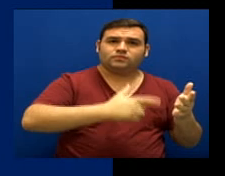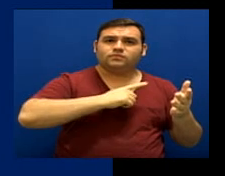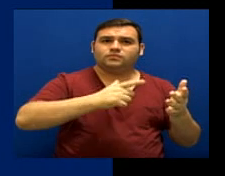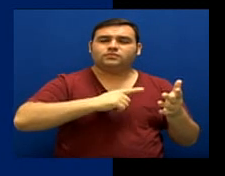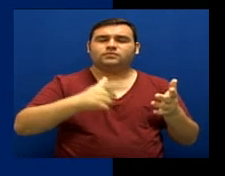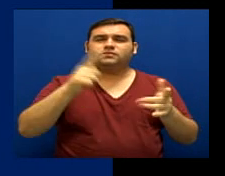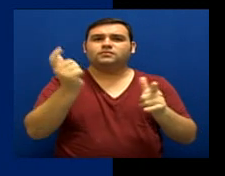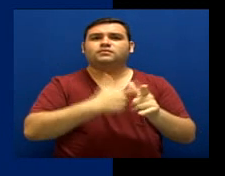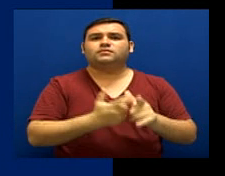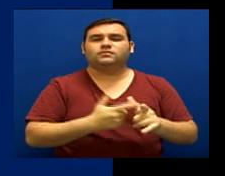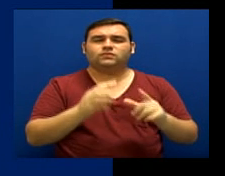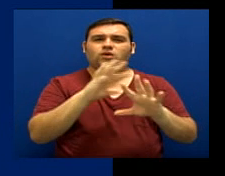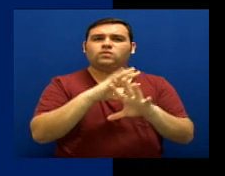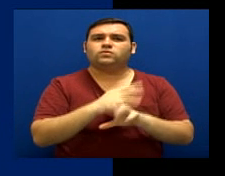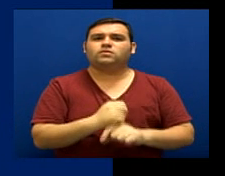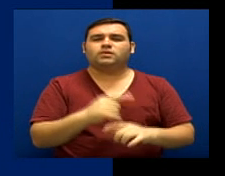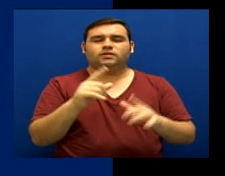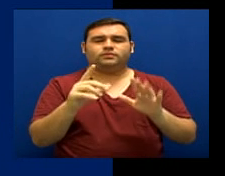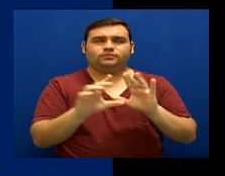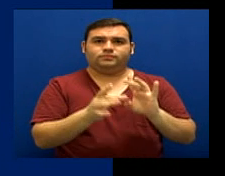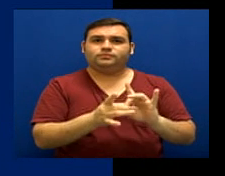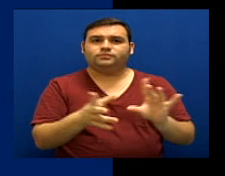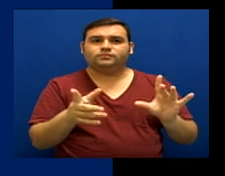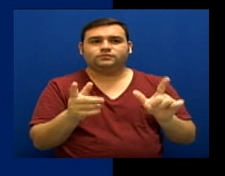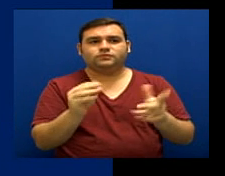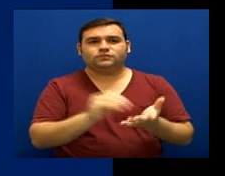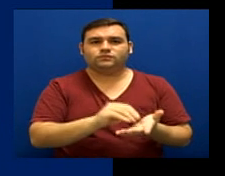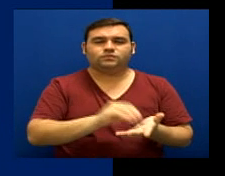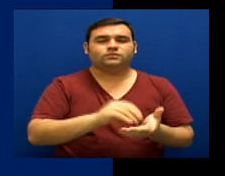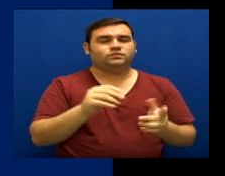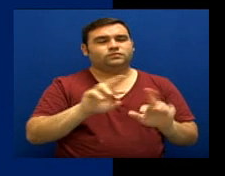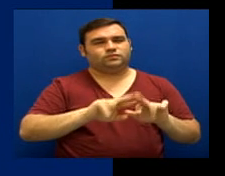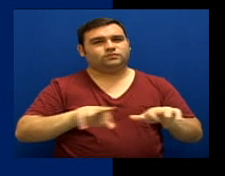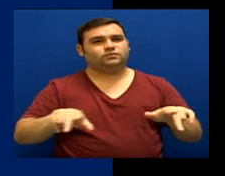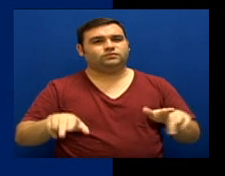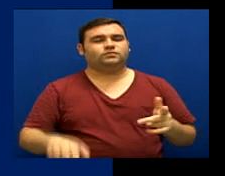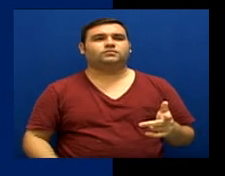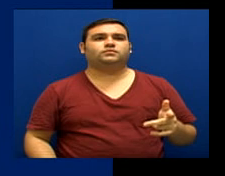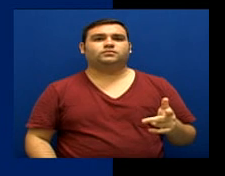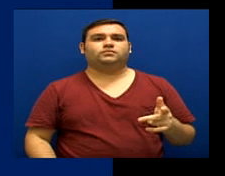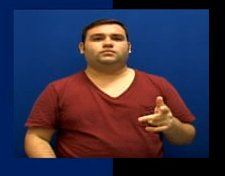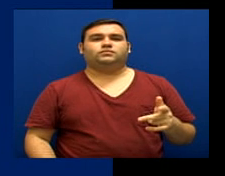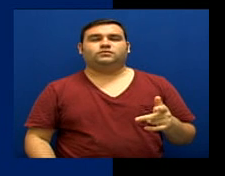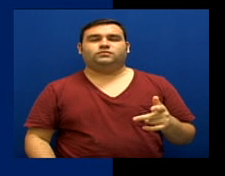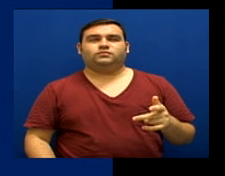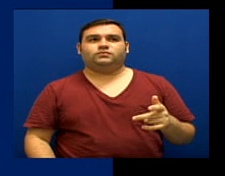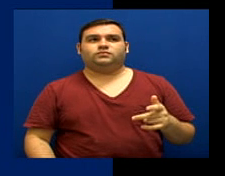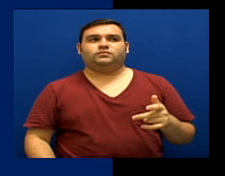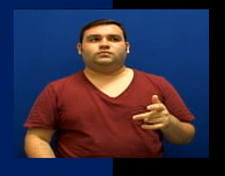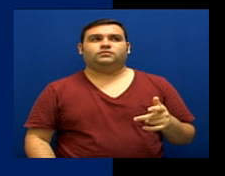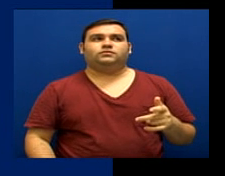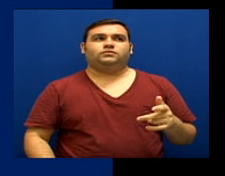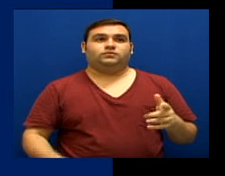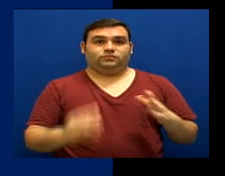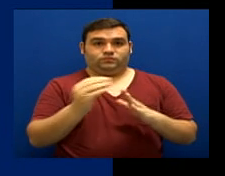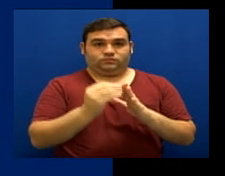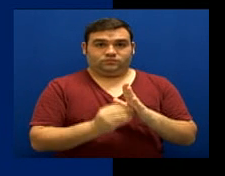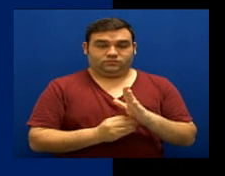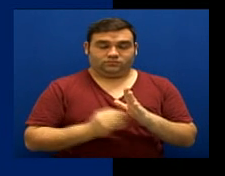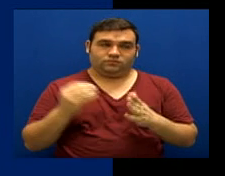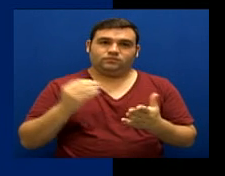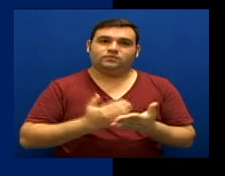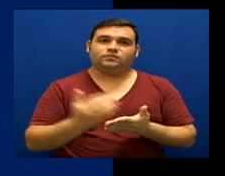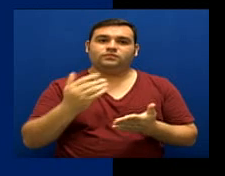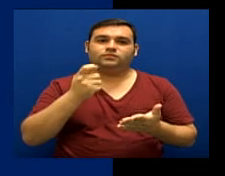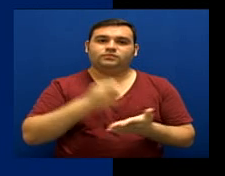afundada os valores dos ativos disponíveis e haveres financeiros líquidos dos valores inscritos em restos a